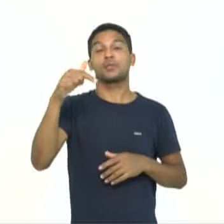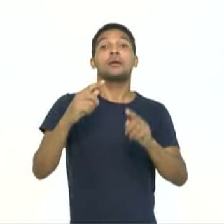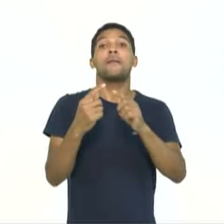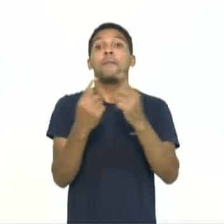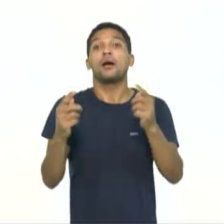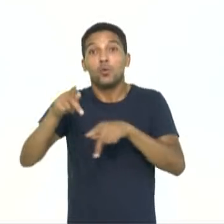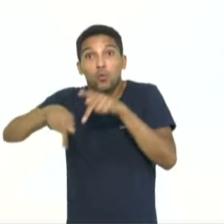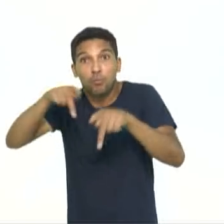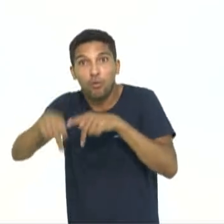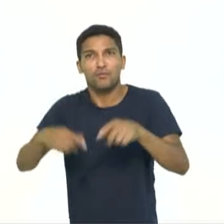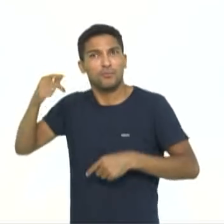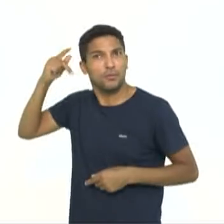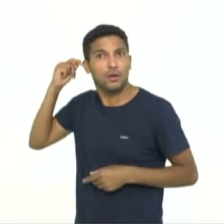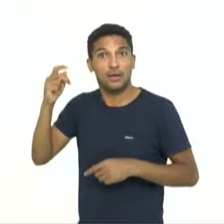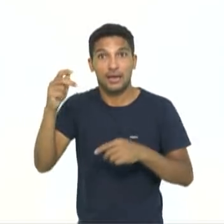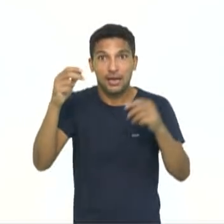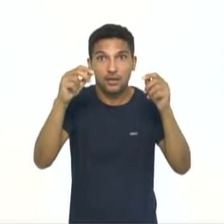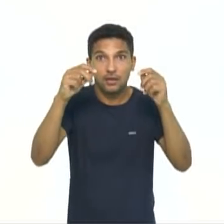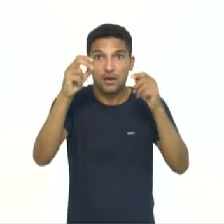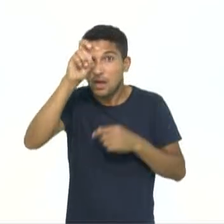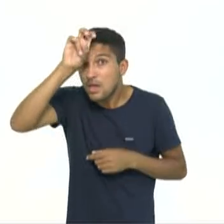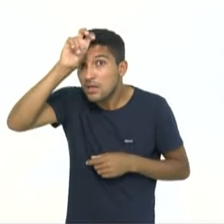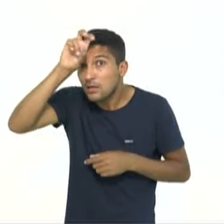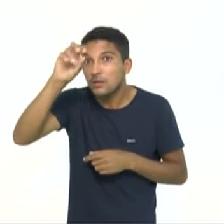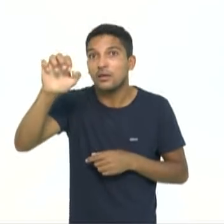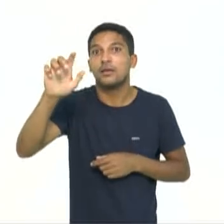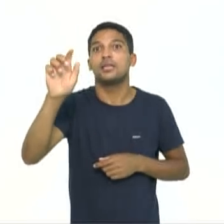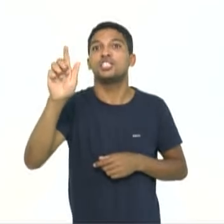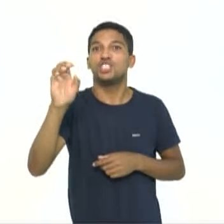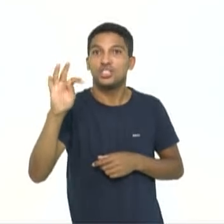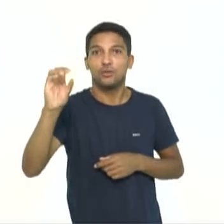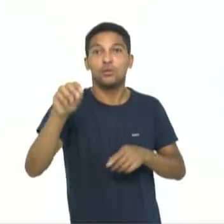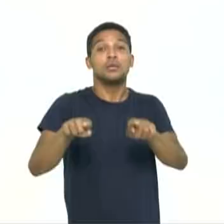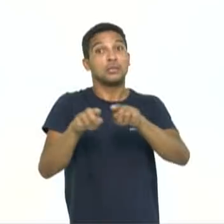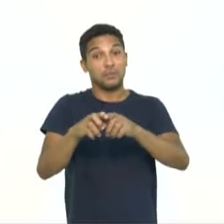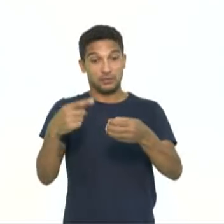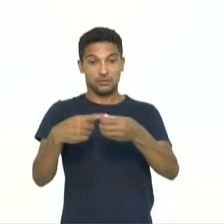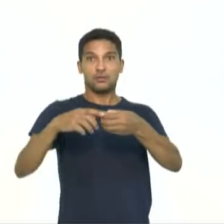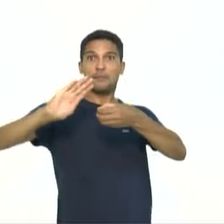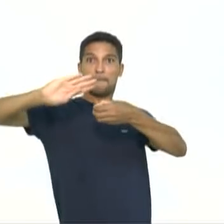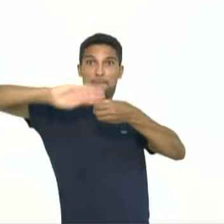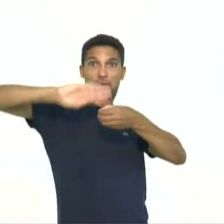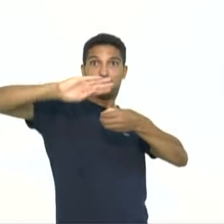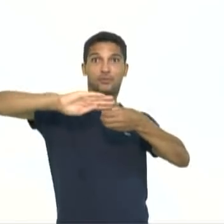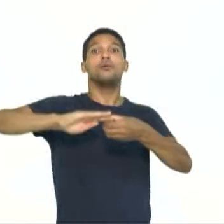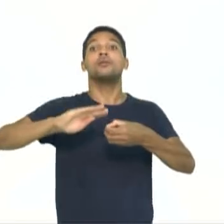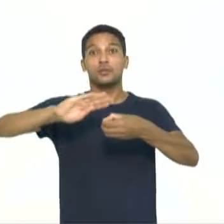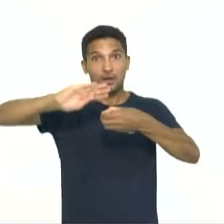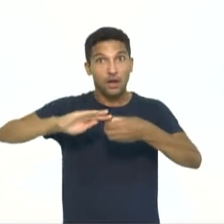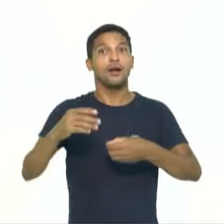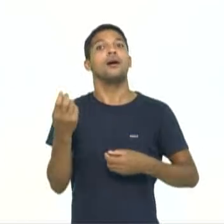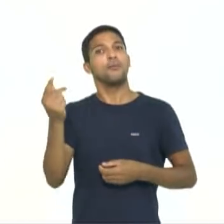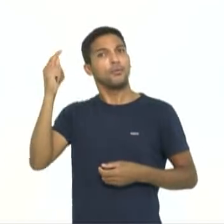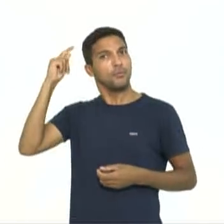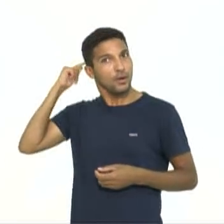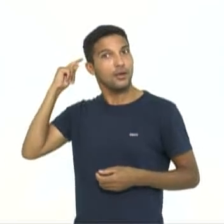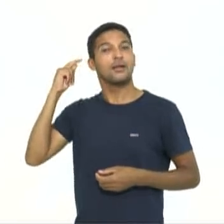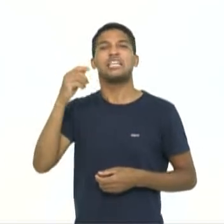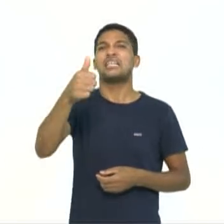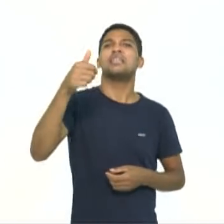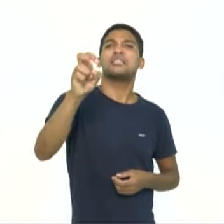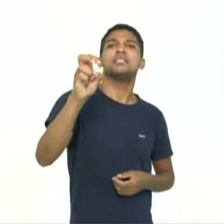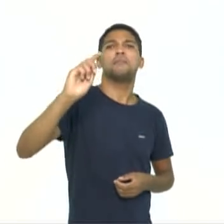naturais de sobrevivência. Não há uma data que estabeleça o início dessa prática. Porém, há marcas